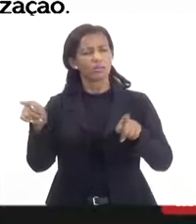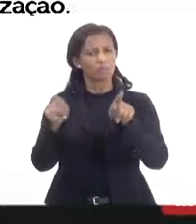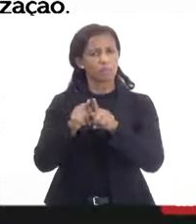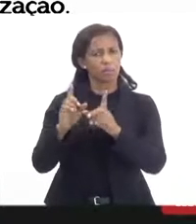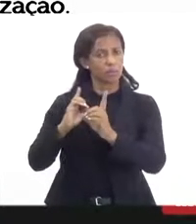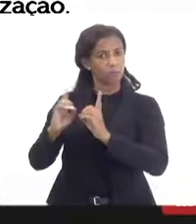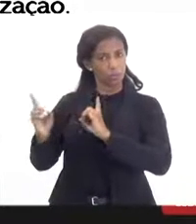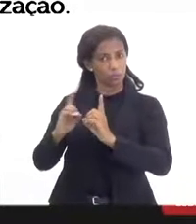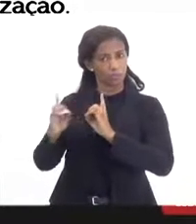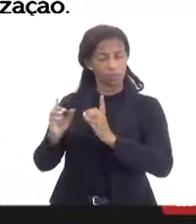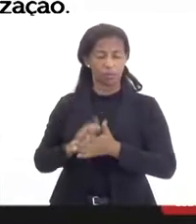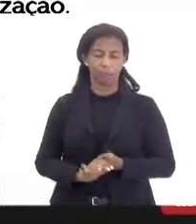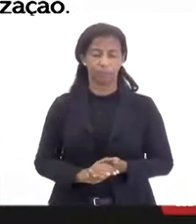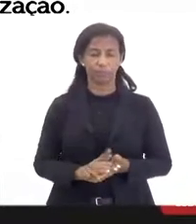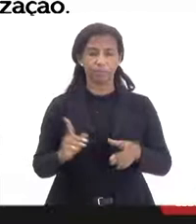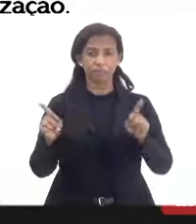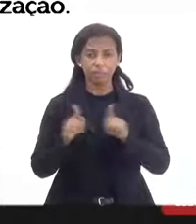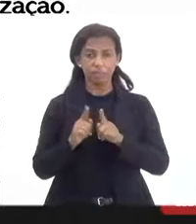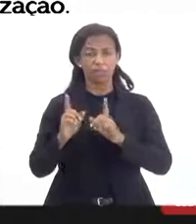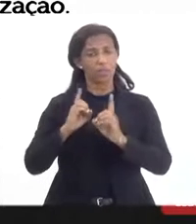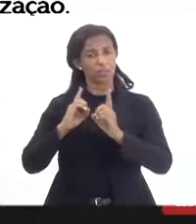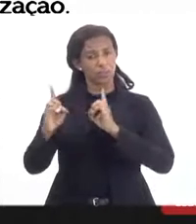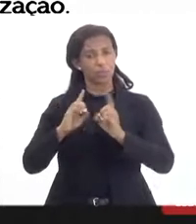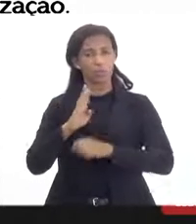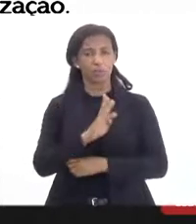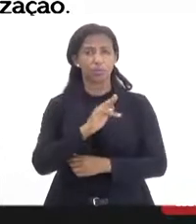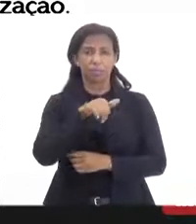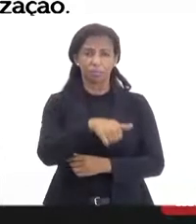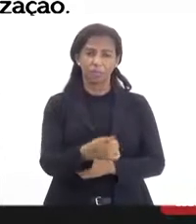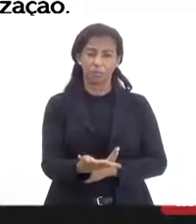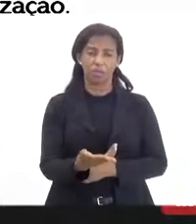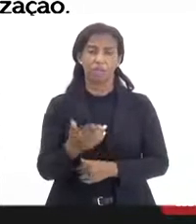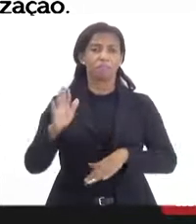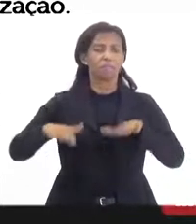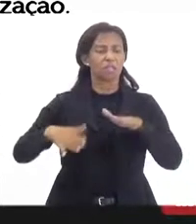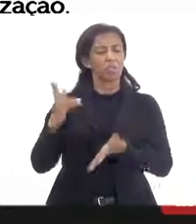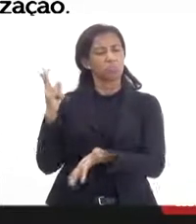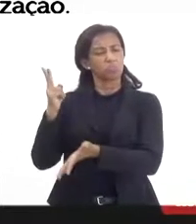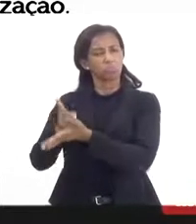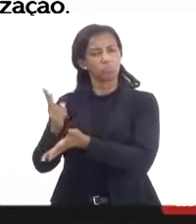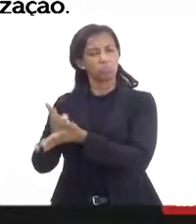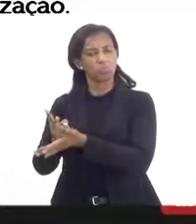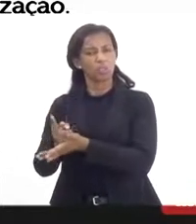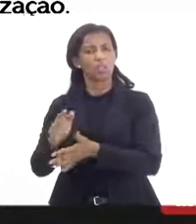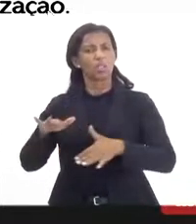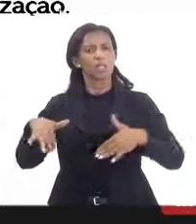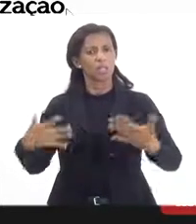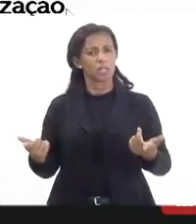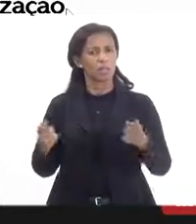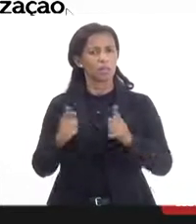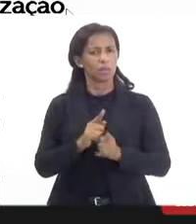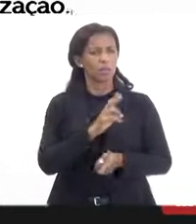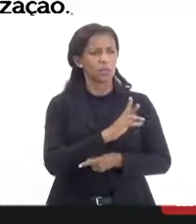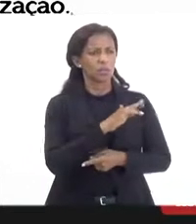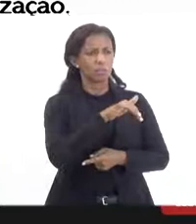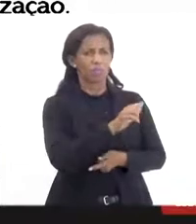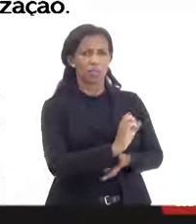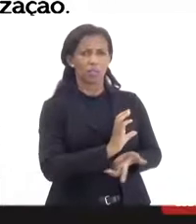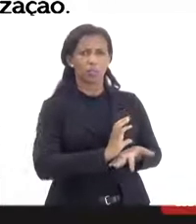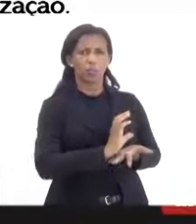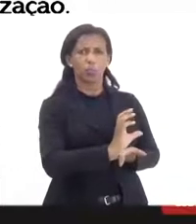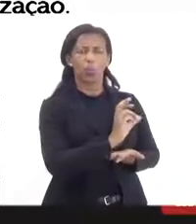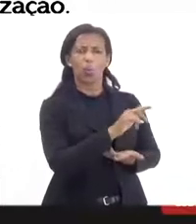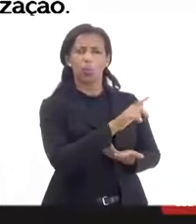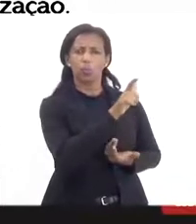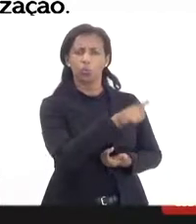discussão. E trata-se também de discussão de bens que, embora considerados como ativo permanente, são considerados bens de uso e consumo pela